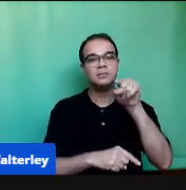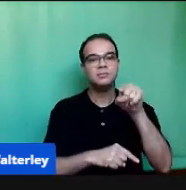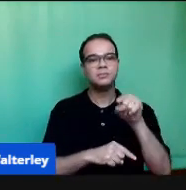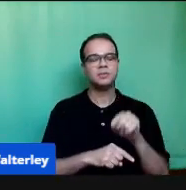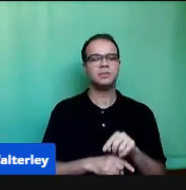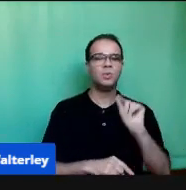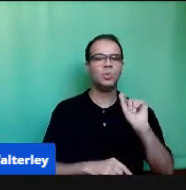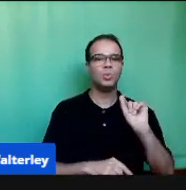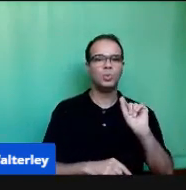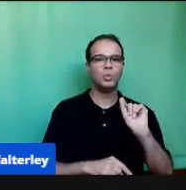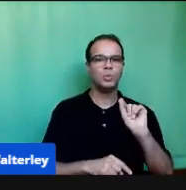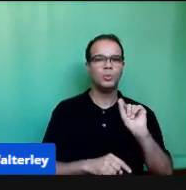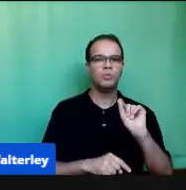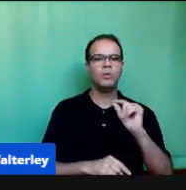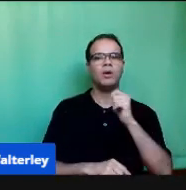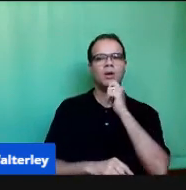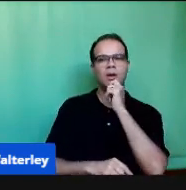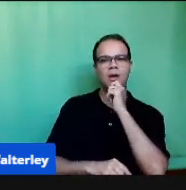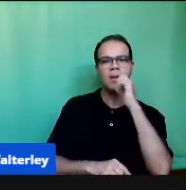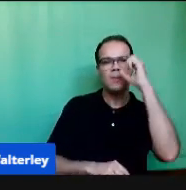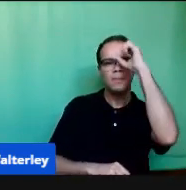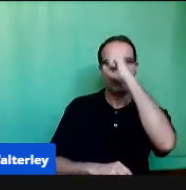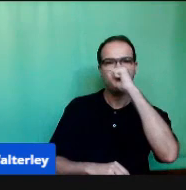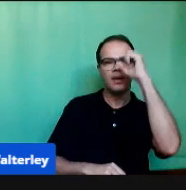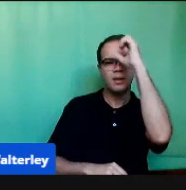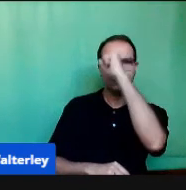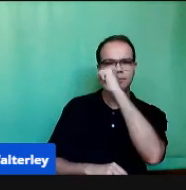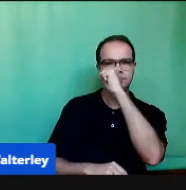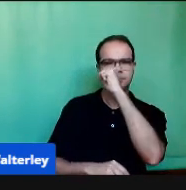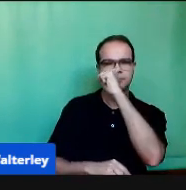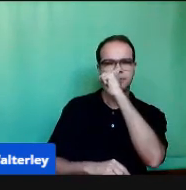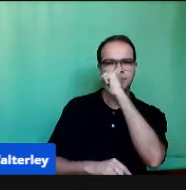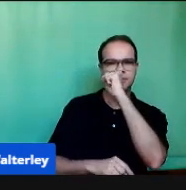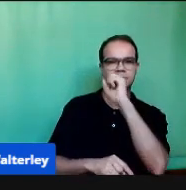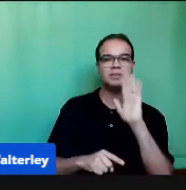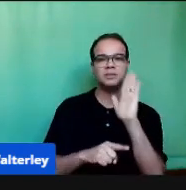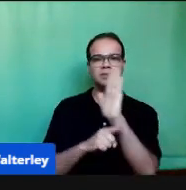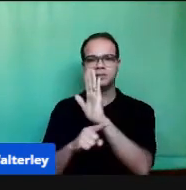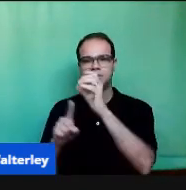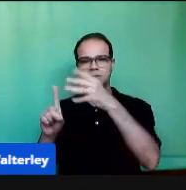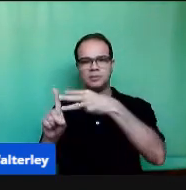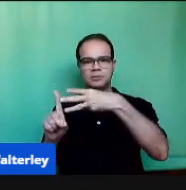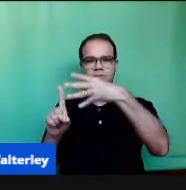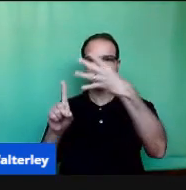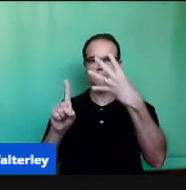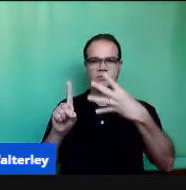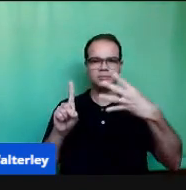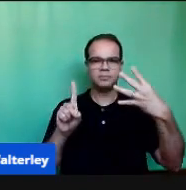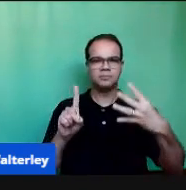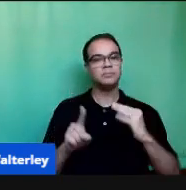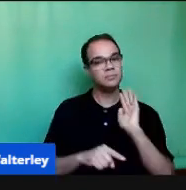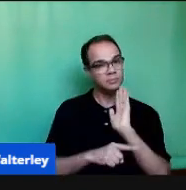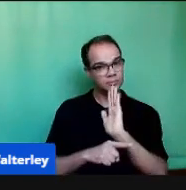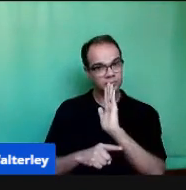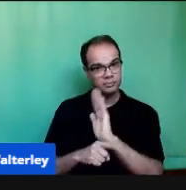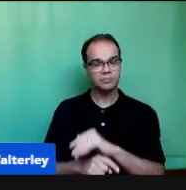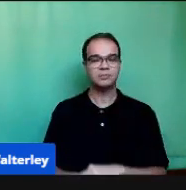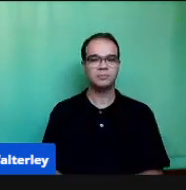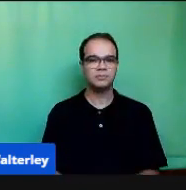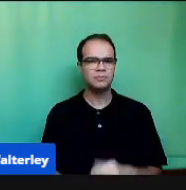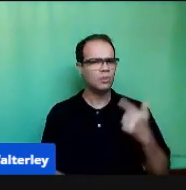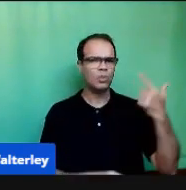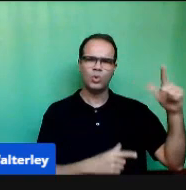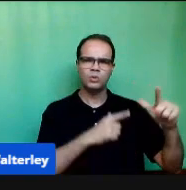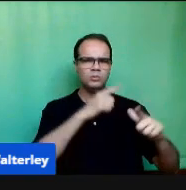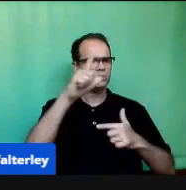que nós possamos ampliar as nossas ações, aí não só com a educação, mas com os outros